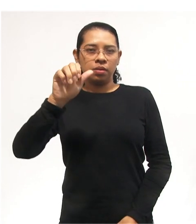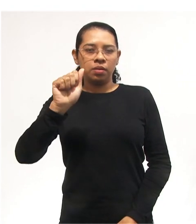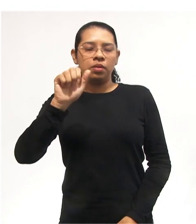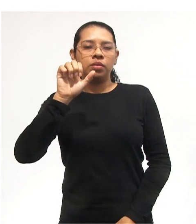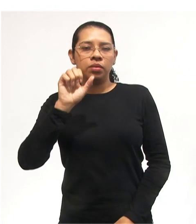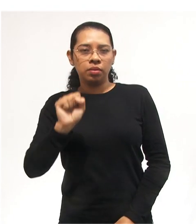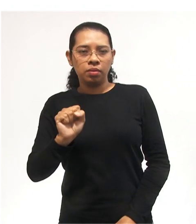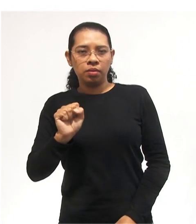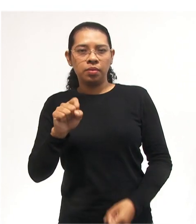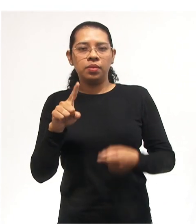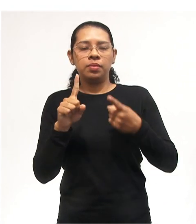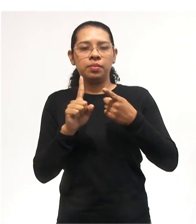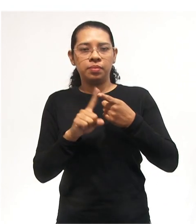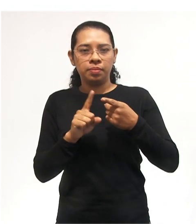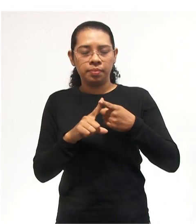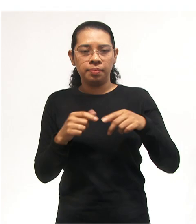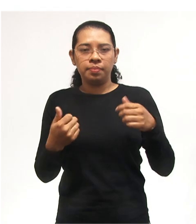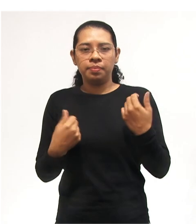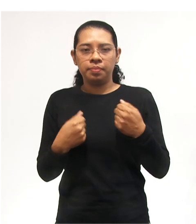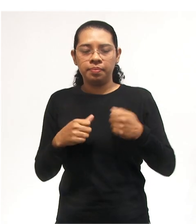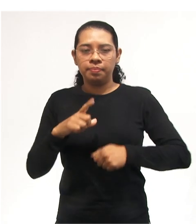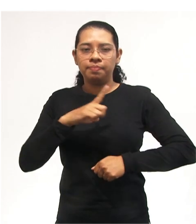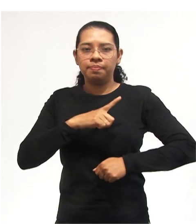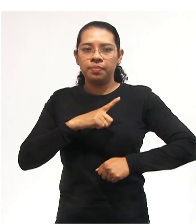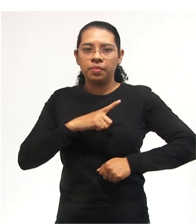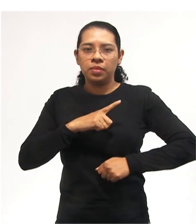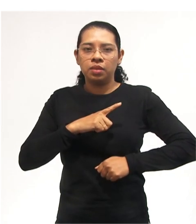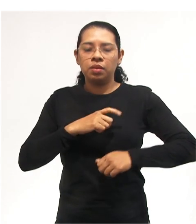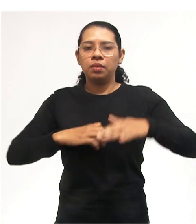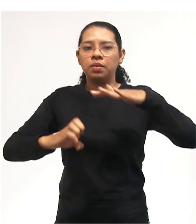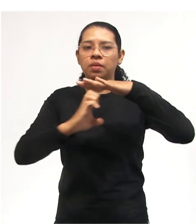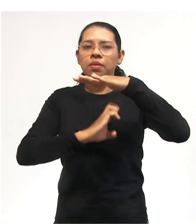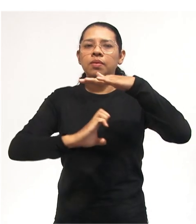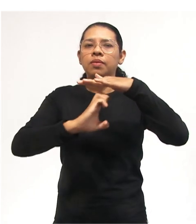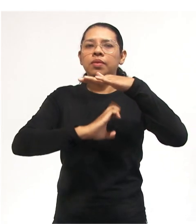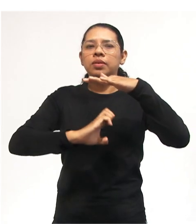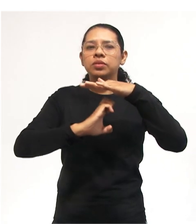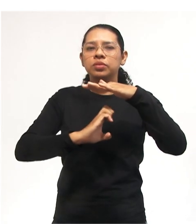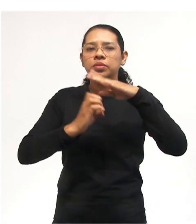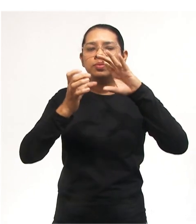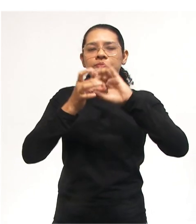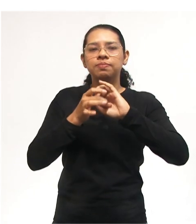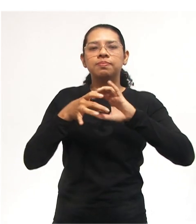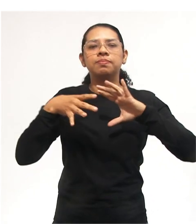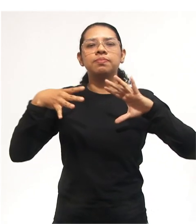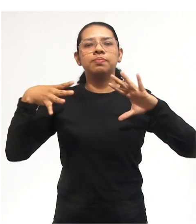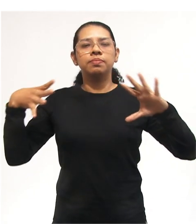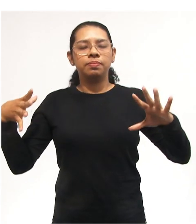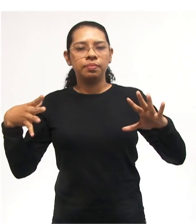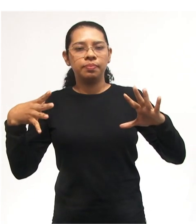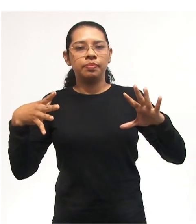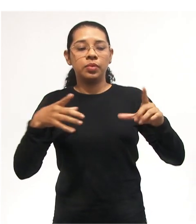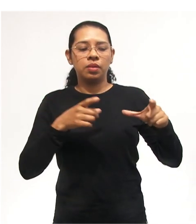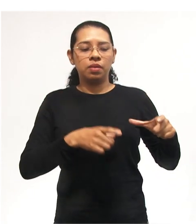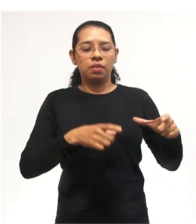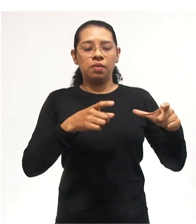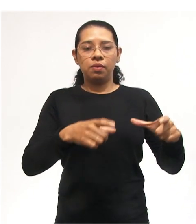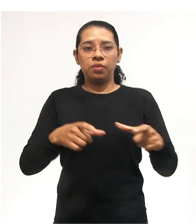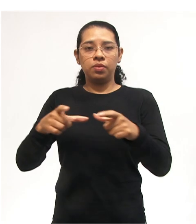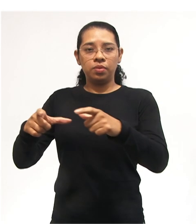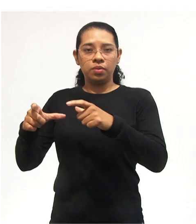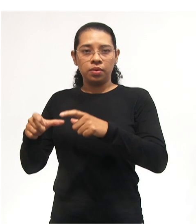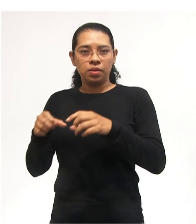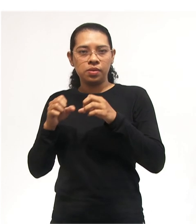eu já mencionei, então parques tecnológicos, institutos de pesquisa, incubadoras de empresas, são ambientes